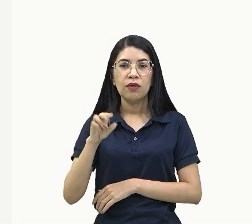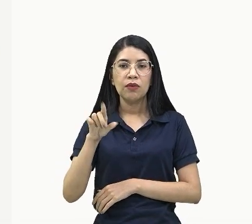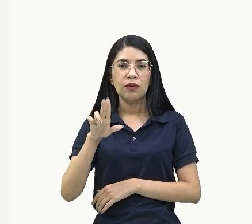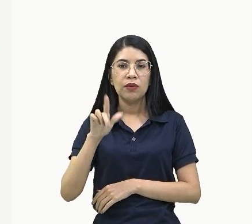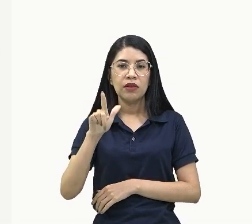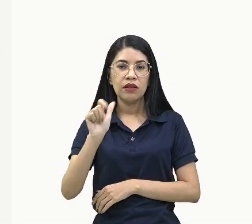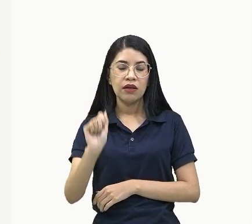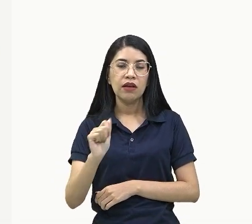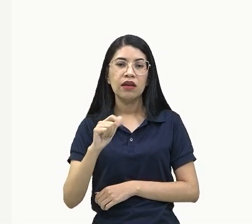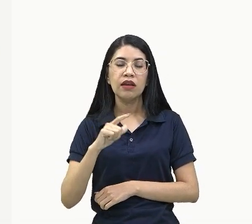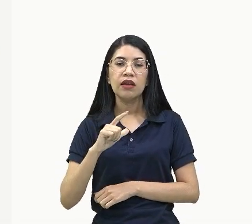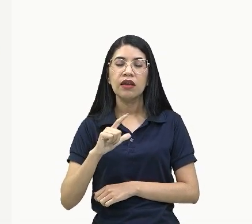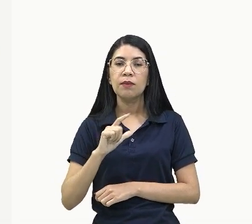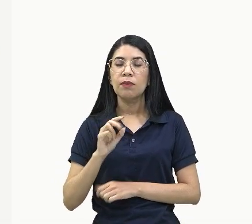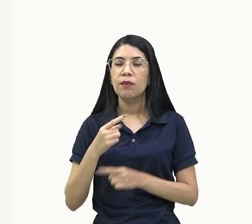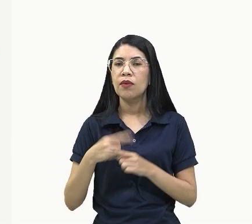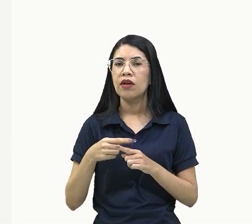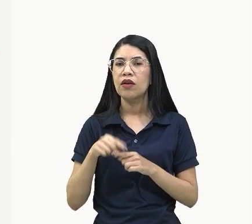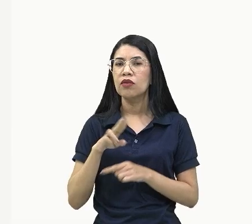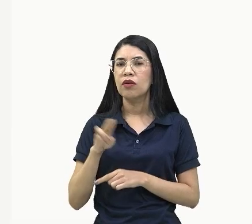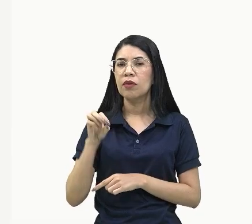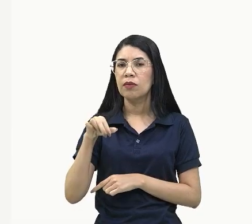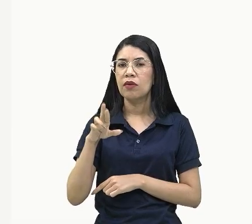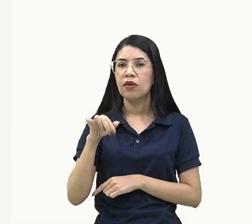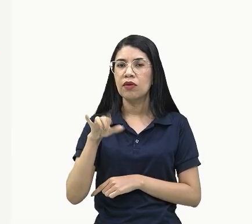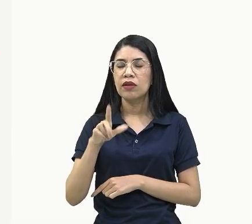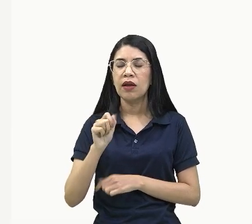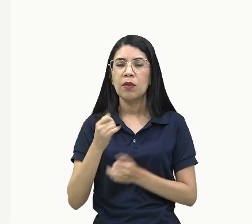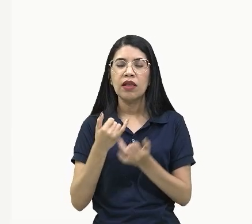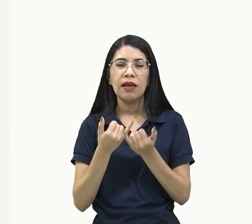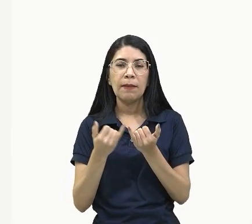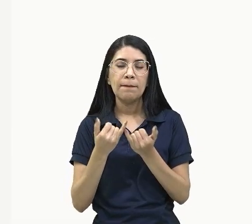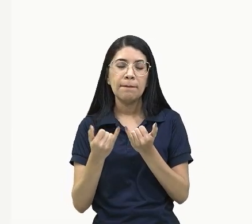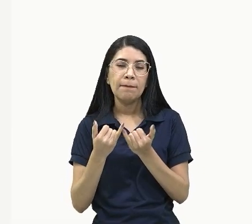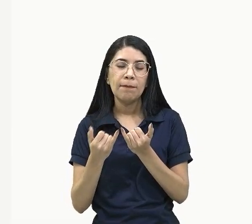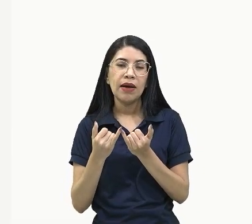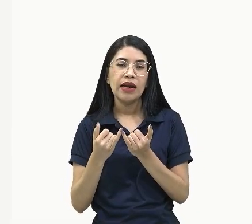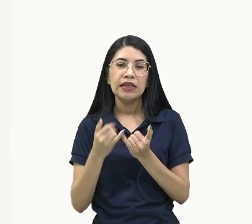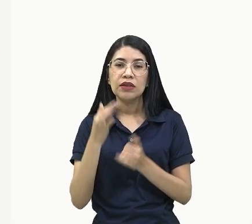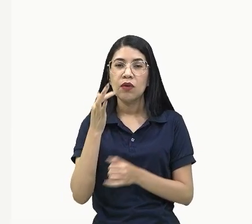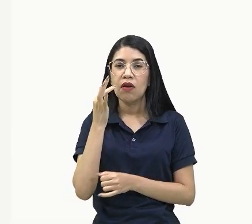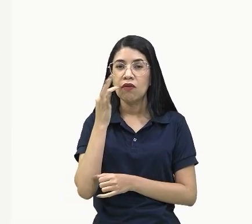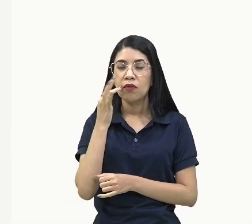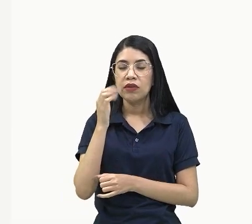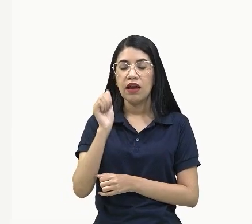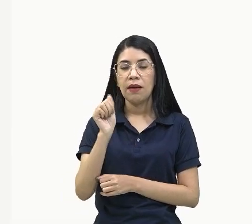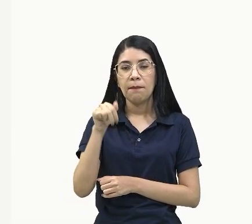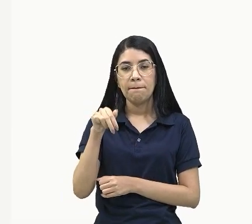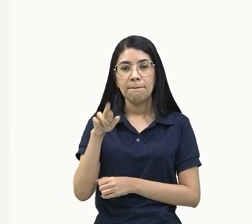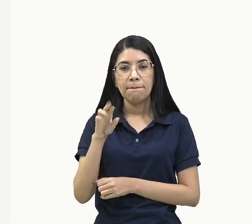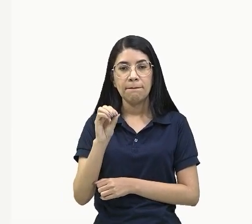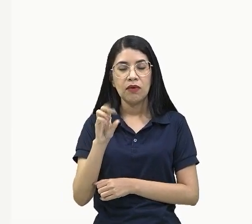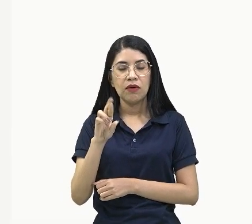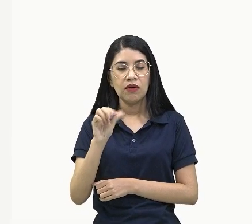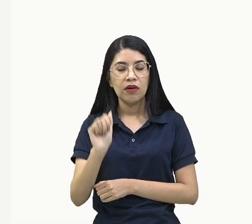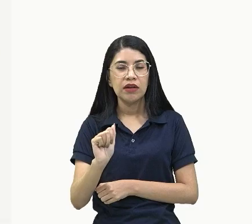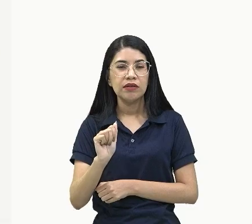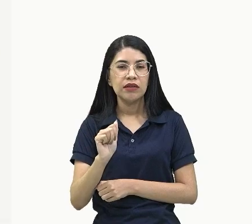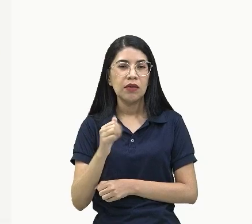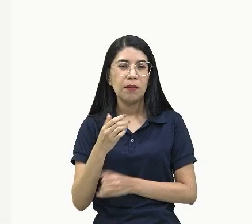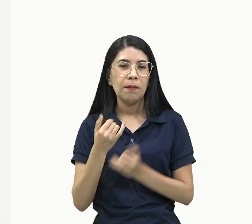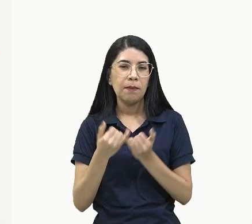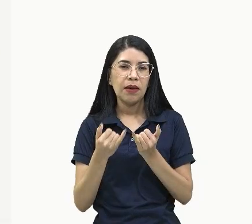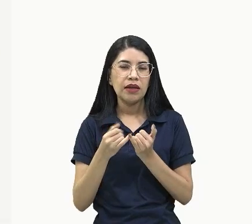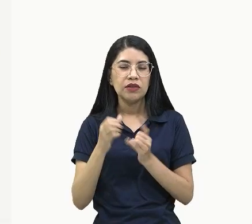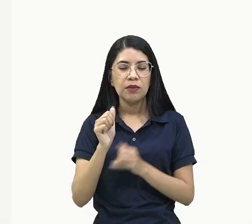virou. E por que ela se chama mórula? Porque ela tem um aspecto de uma fruta chamada amora, que seria então uma amorinha, né?